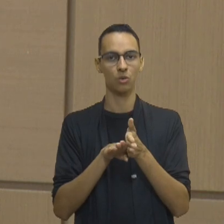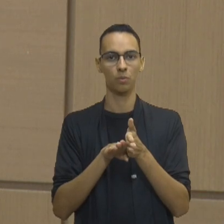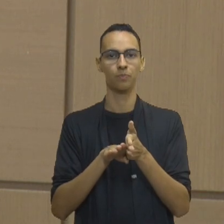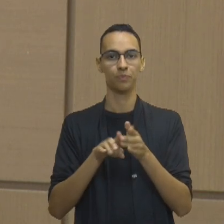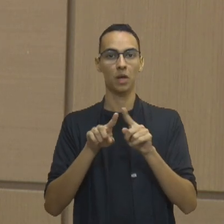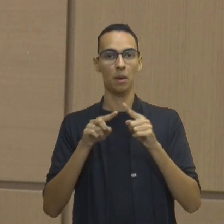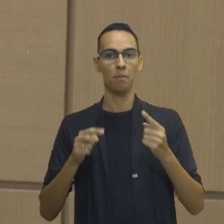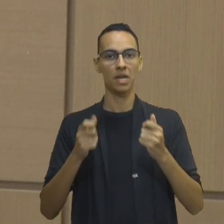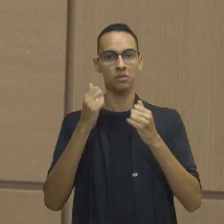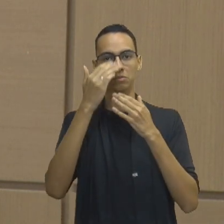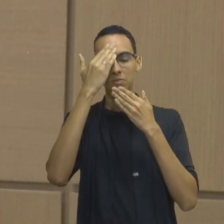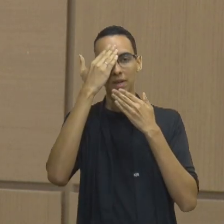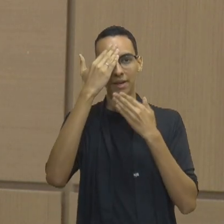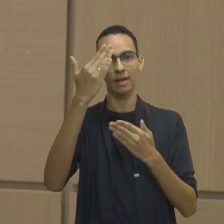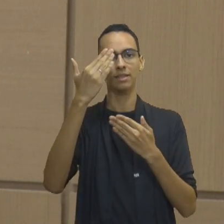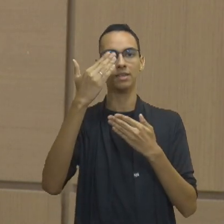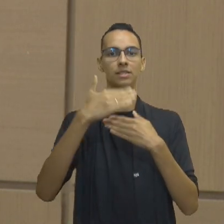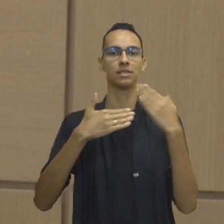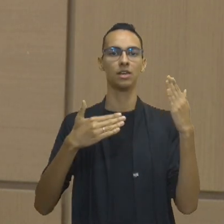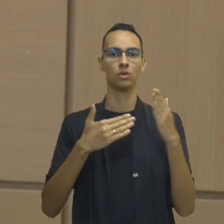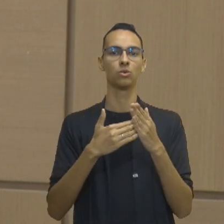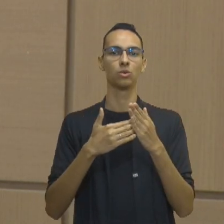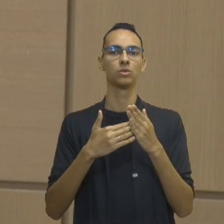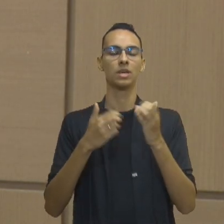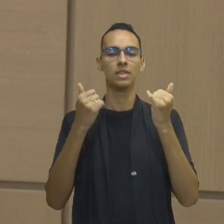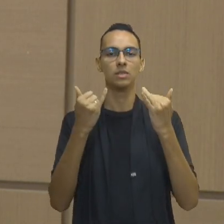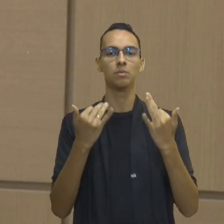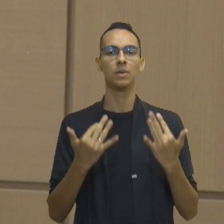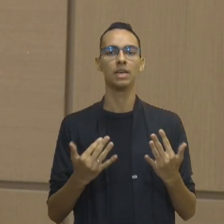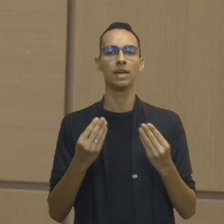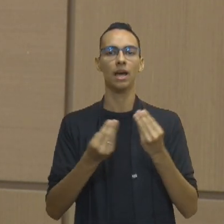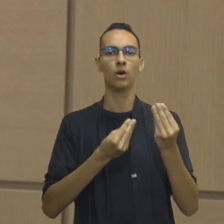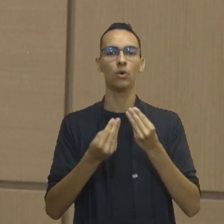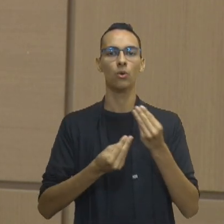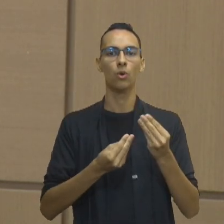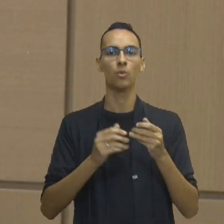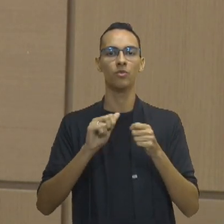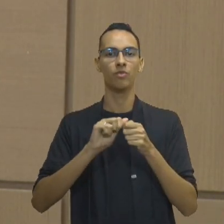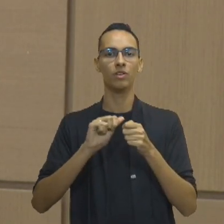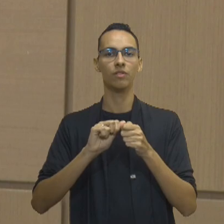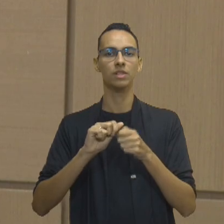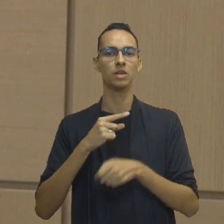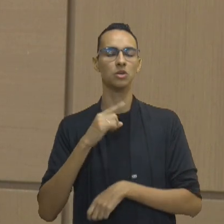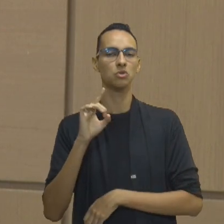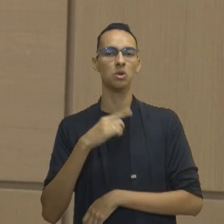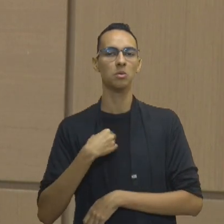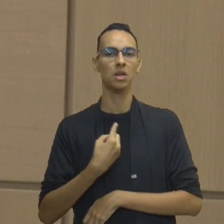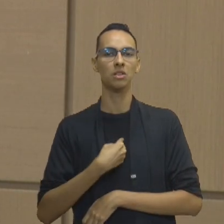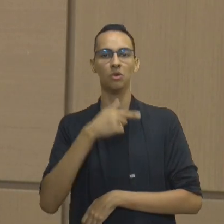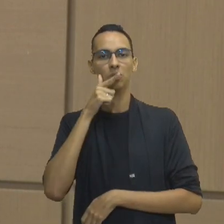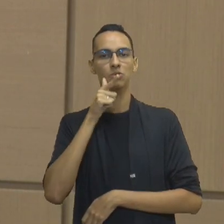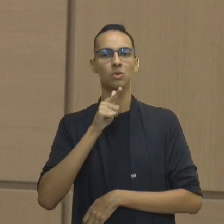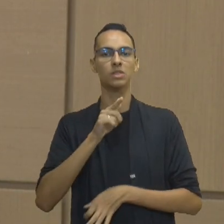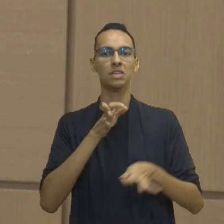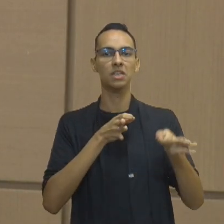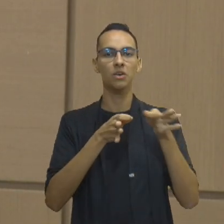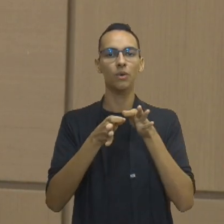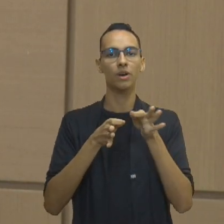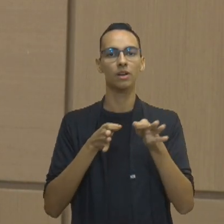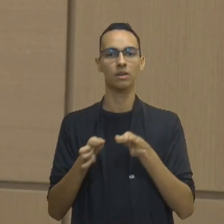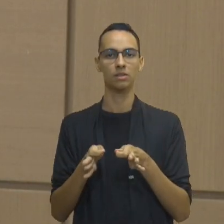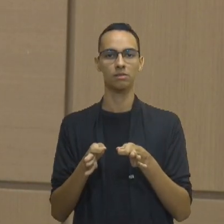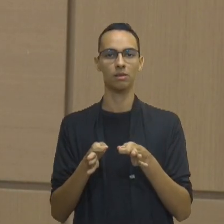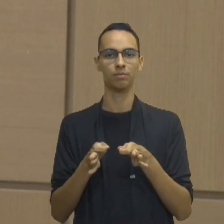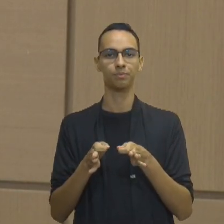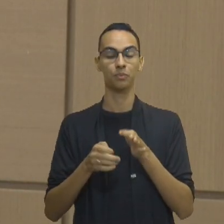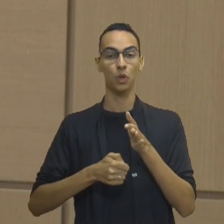Queria explicar, então, como é que vai ser a dinâmica, só para que a gente consiga se organizar.